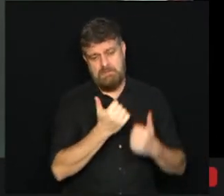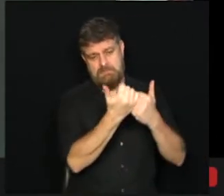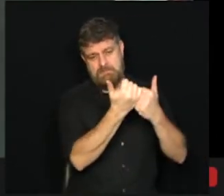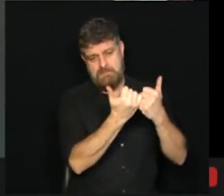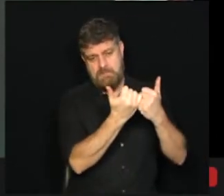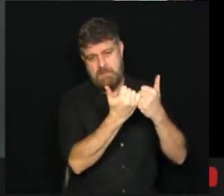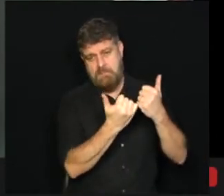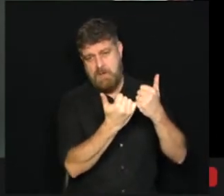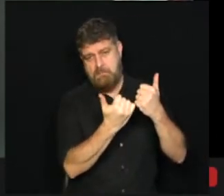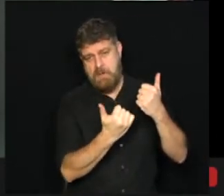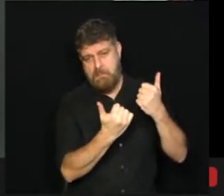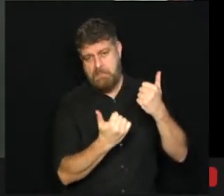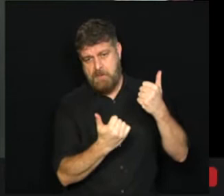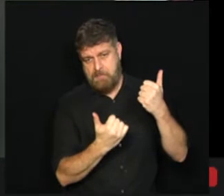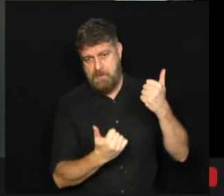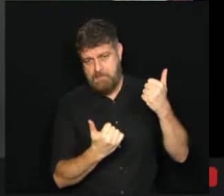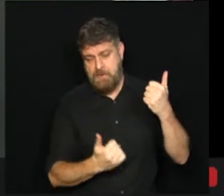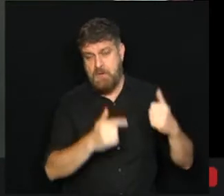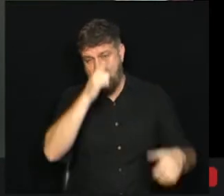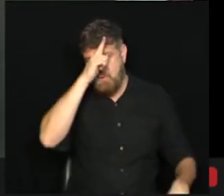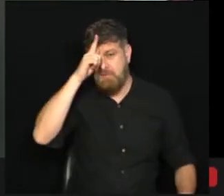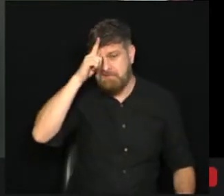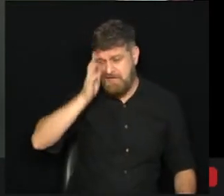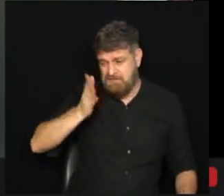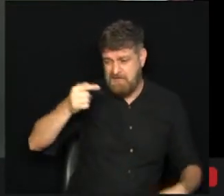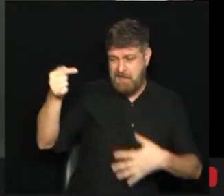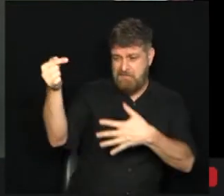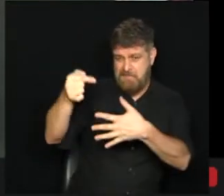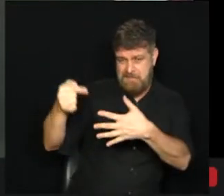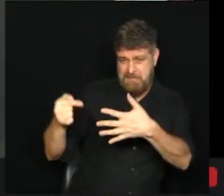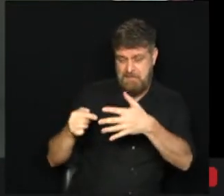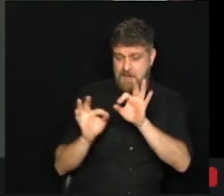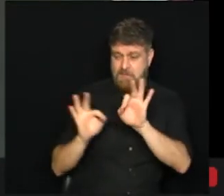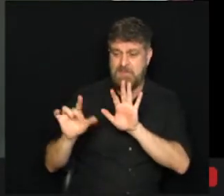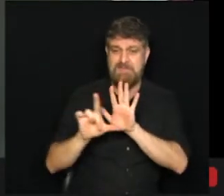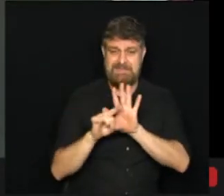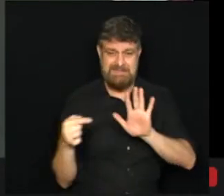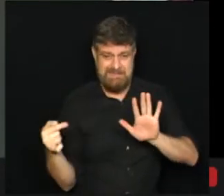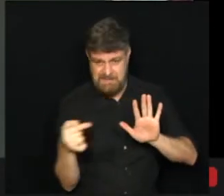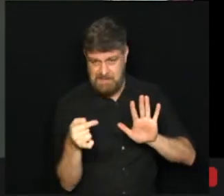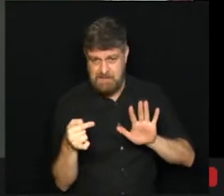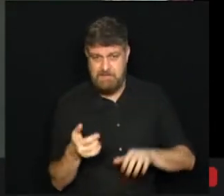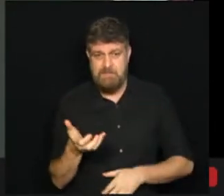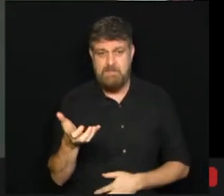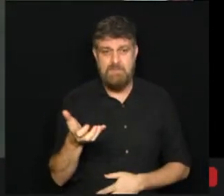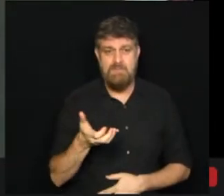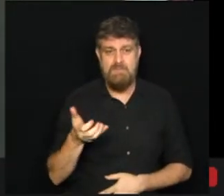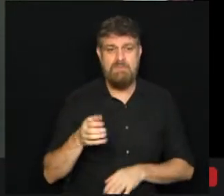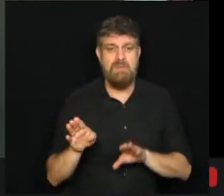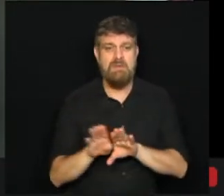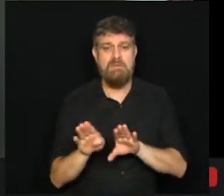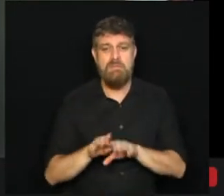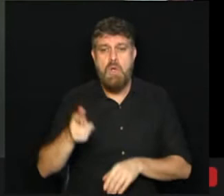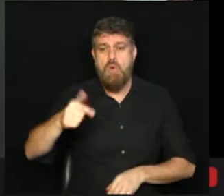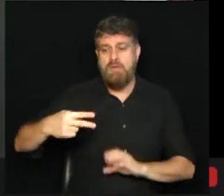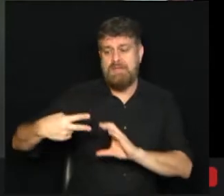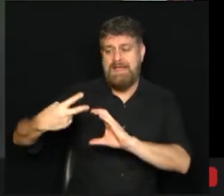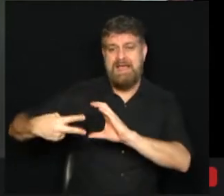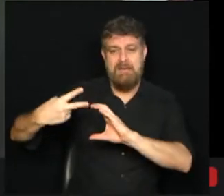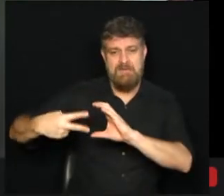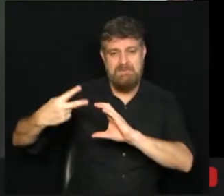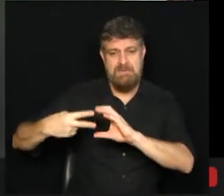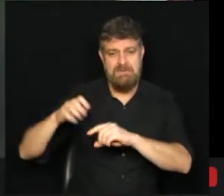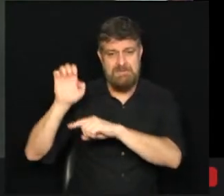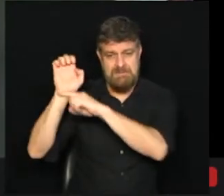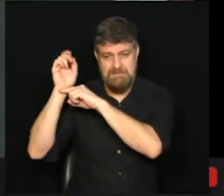retrocessos, o vereador Gustavo já citou um projeto de lei. Eu quero destacar que outras câmaras de vereadores do estado